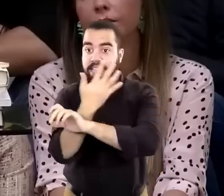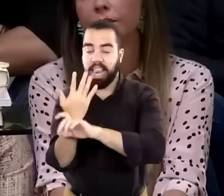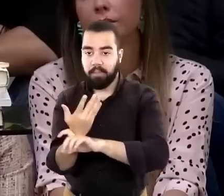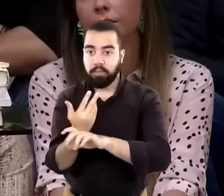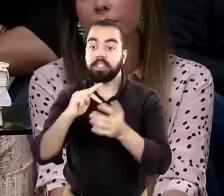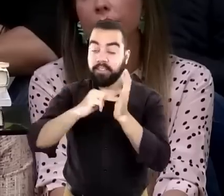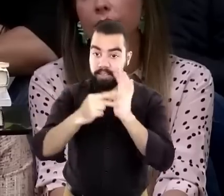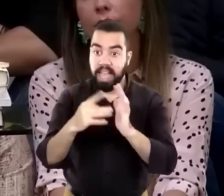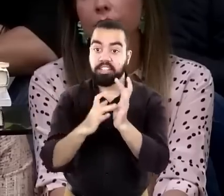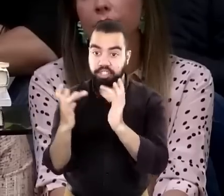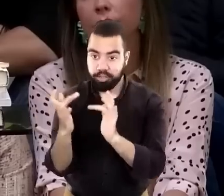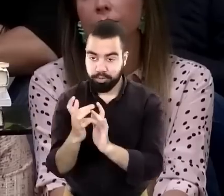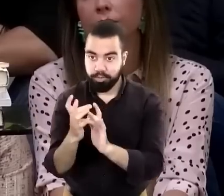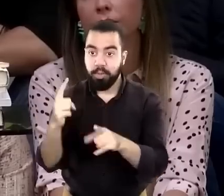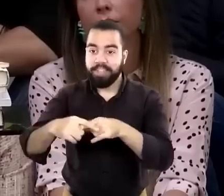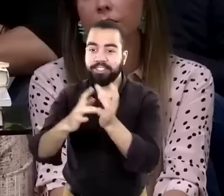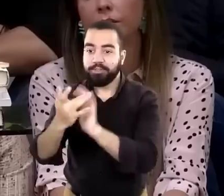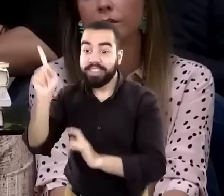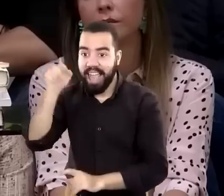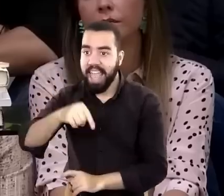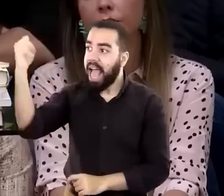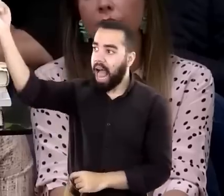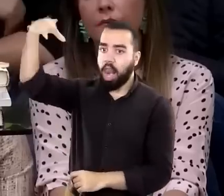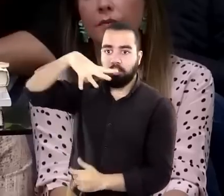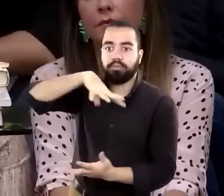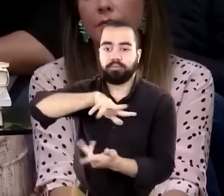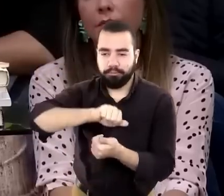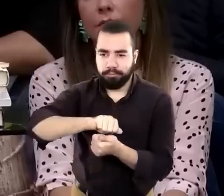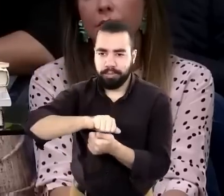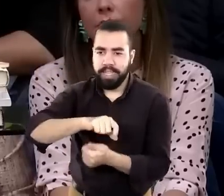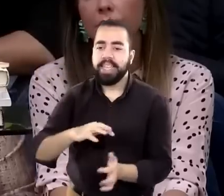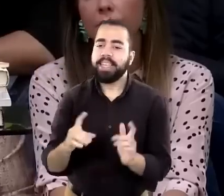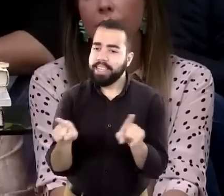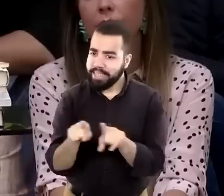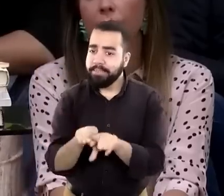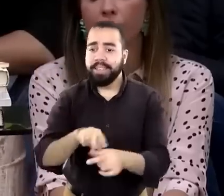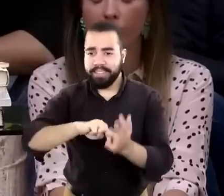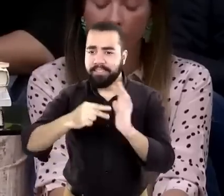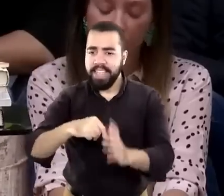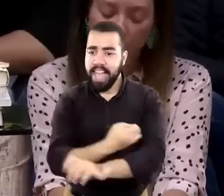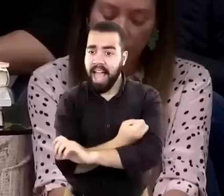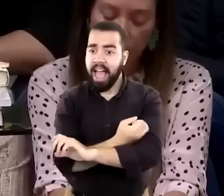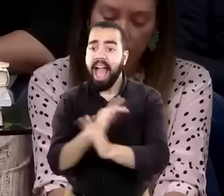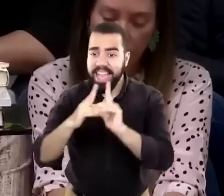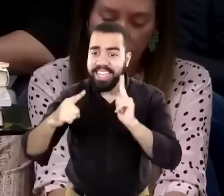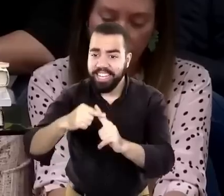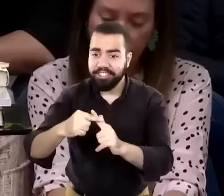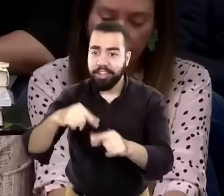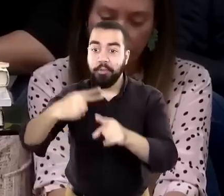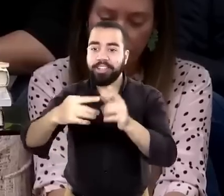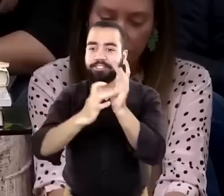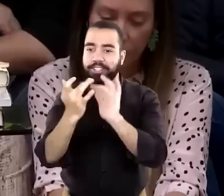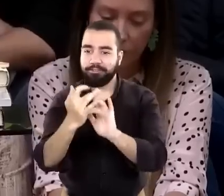símbolo da igreja. Jesus disse: vós sois a luz do mundo. Portanto, meus amados, este candelabro